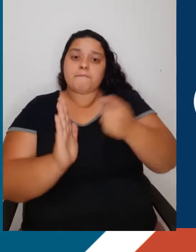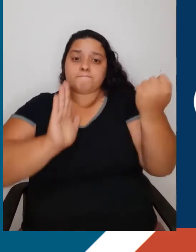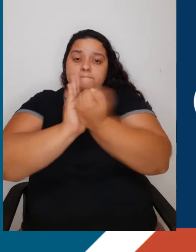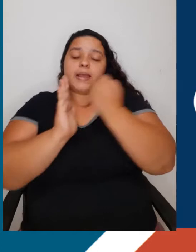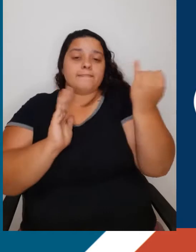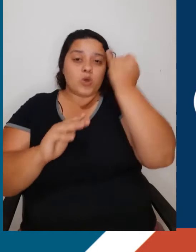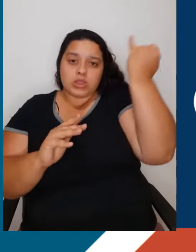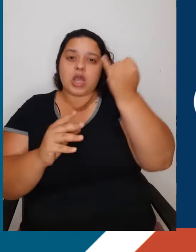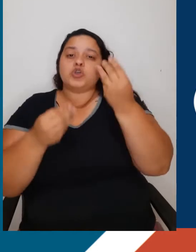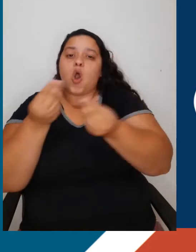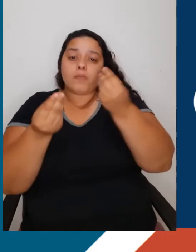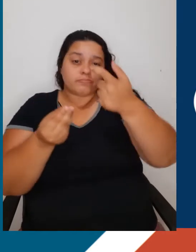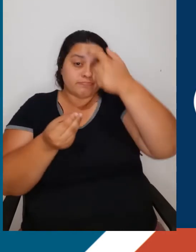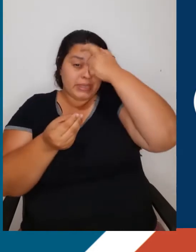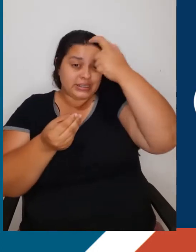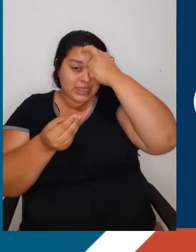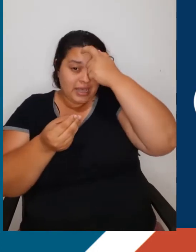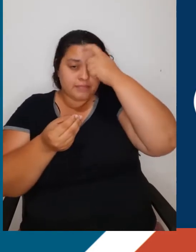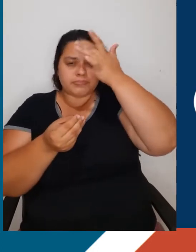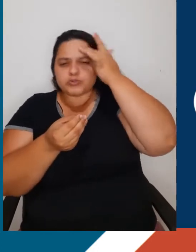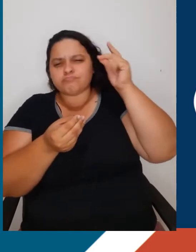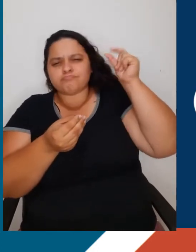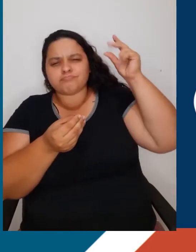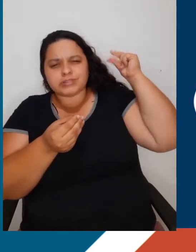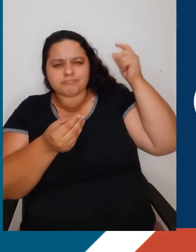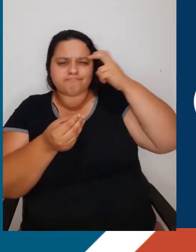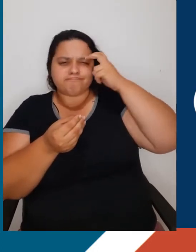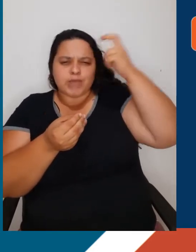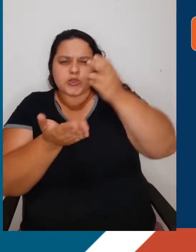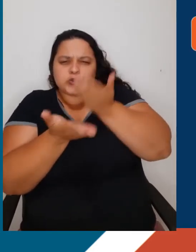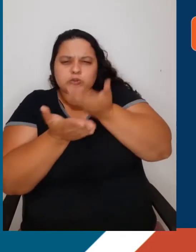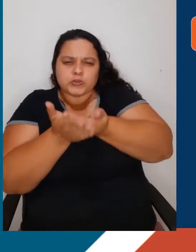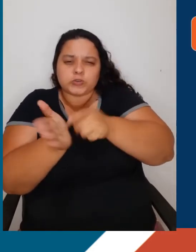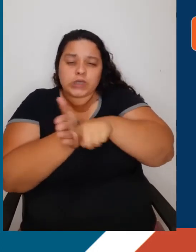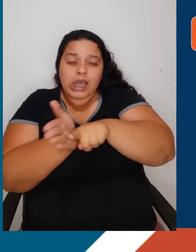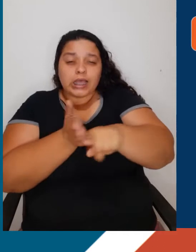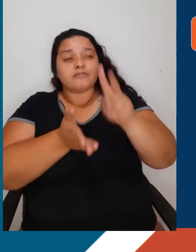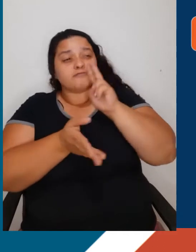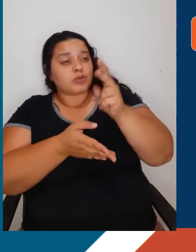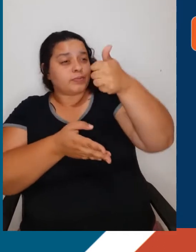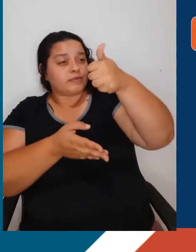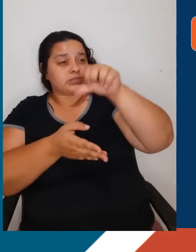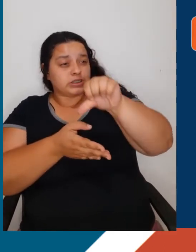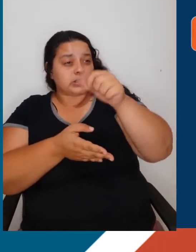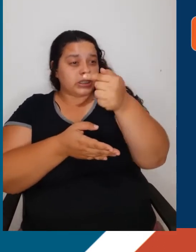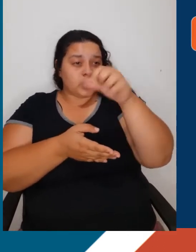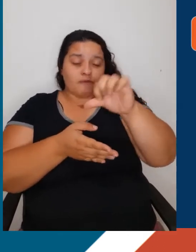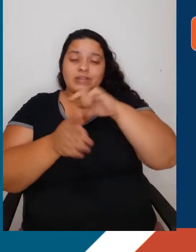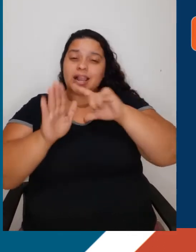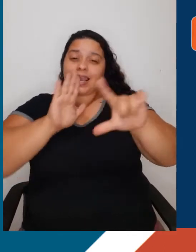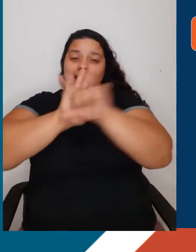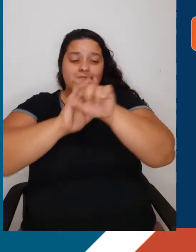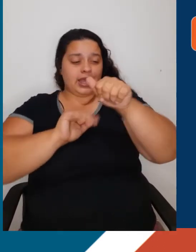para compreender a forma de pensar dos intelectuais contemporâneos. Lembrando que, no ano de 1979, com a Lei